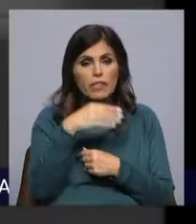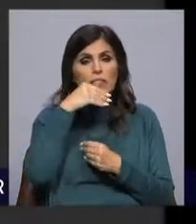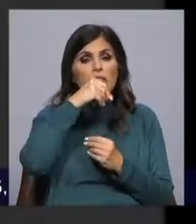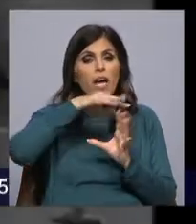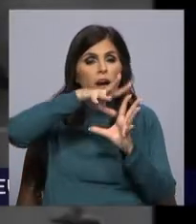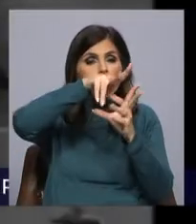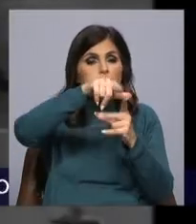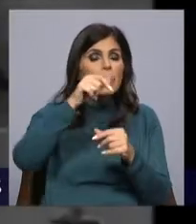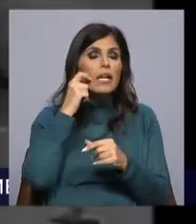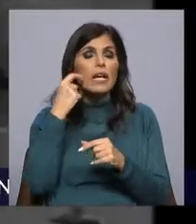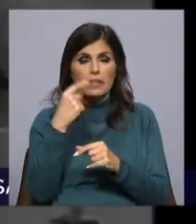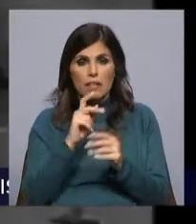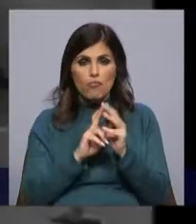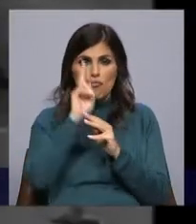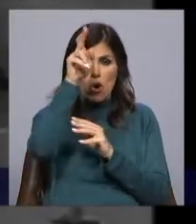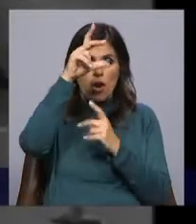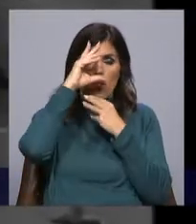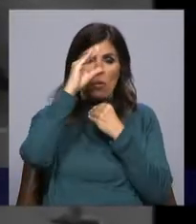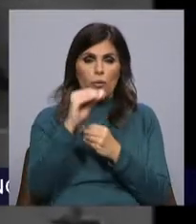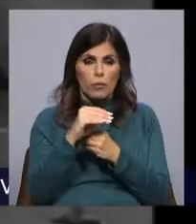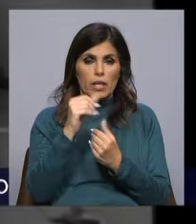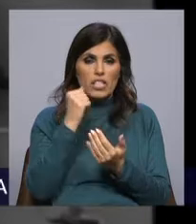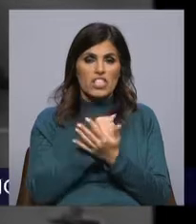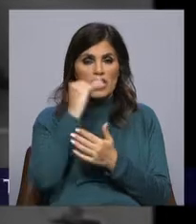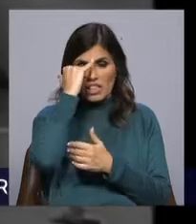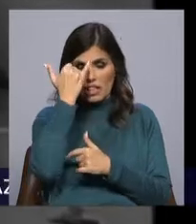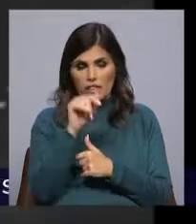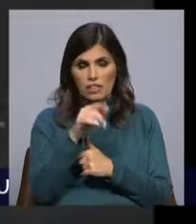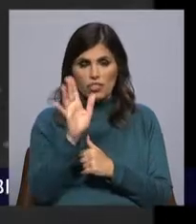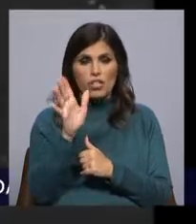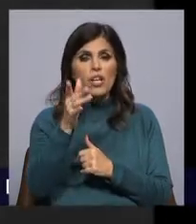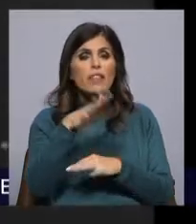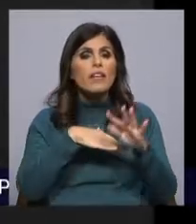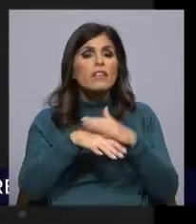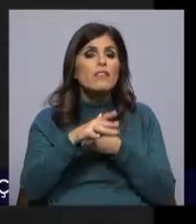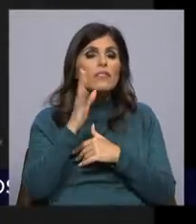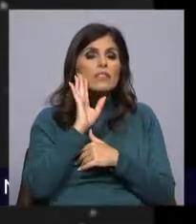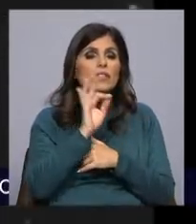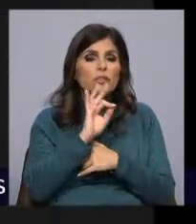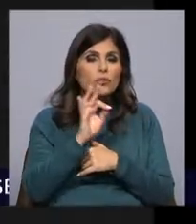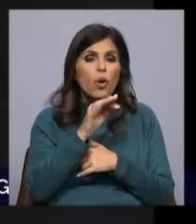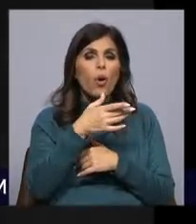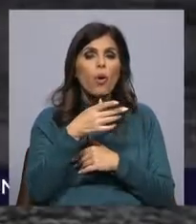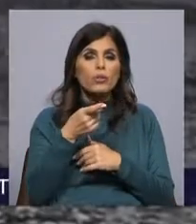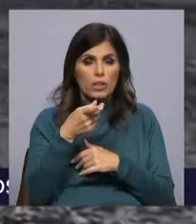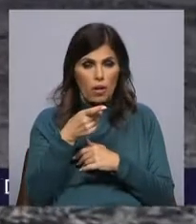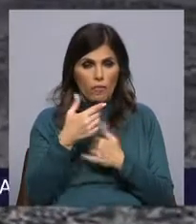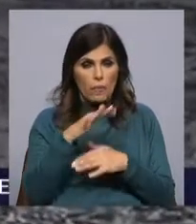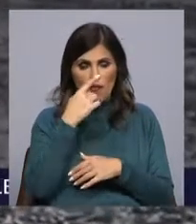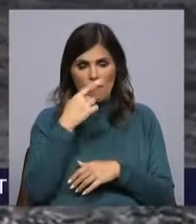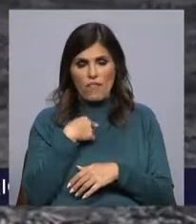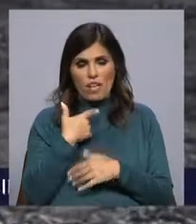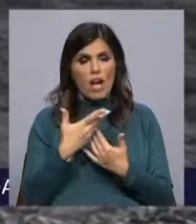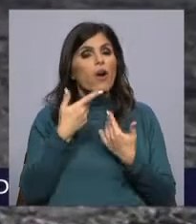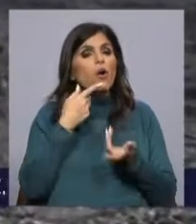para a Lua no próximo ano é a Agência Espacial Indiana, que já tentou fazer isso em 2019, mas fracassou, mas que agora tem novamente uma